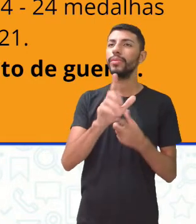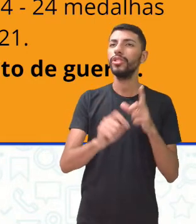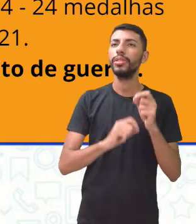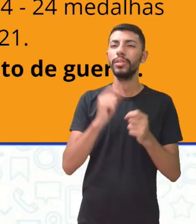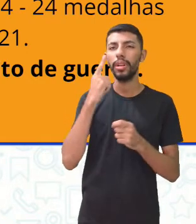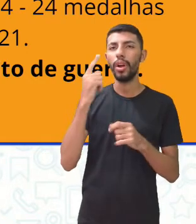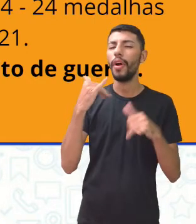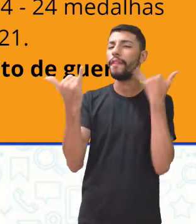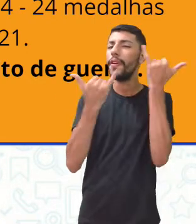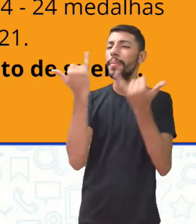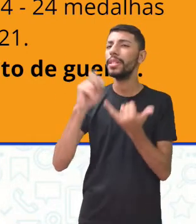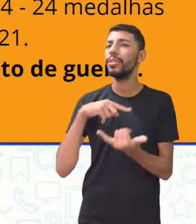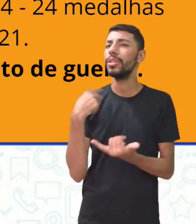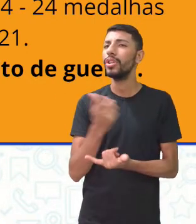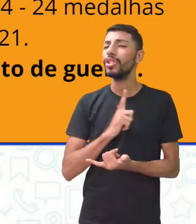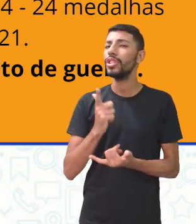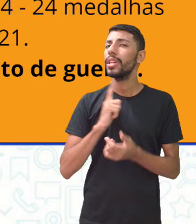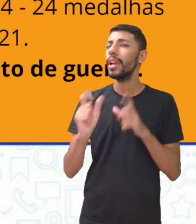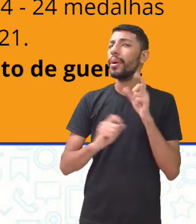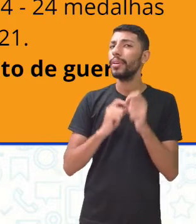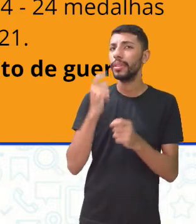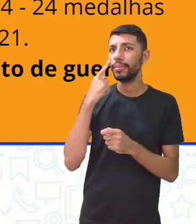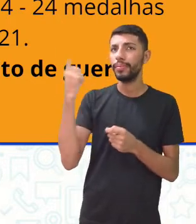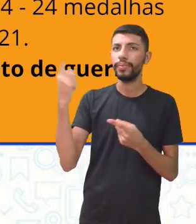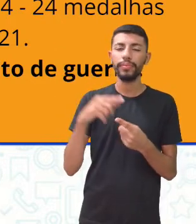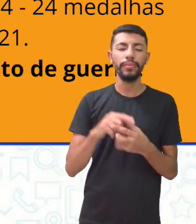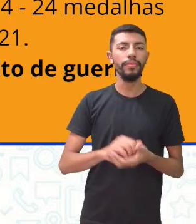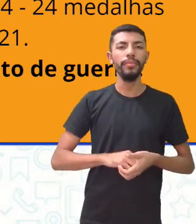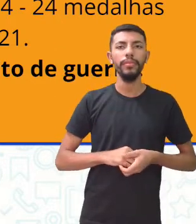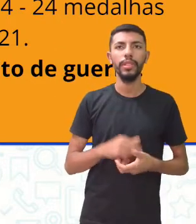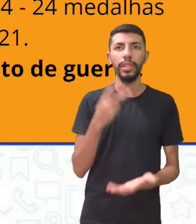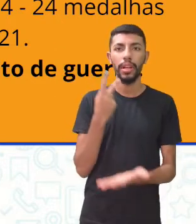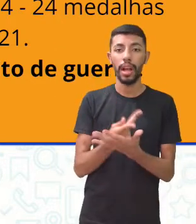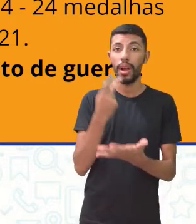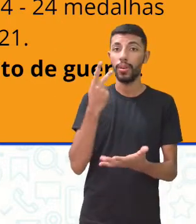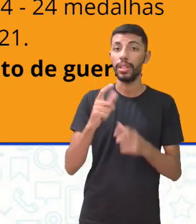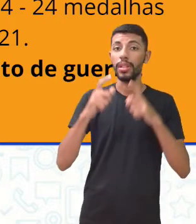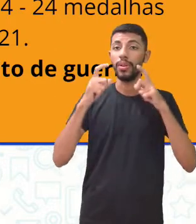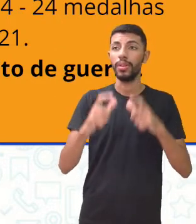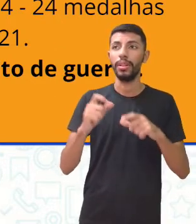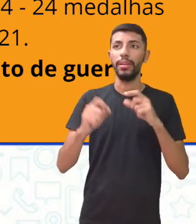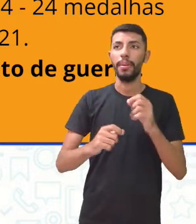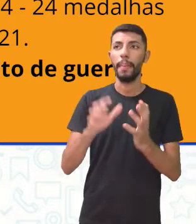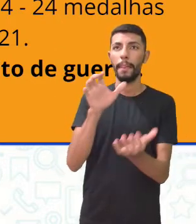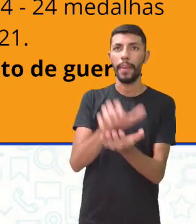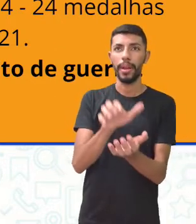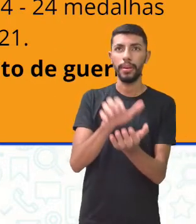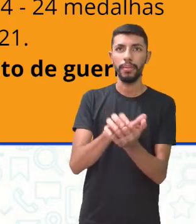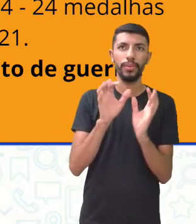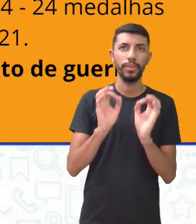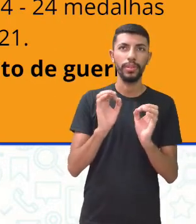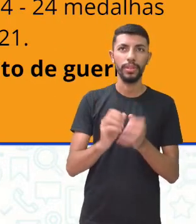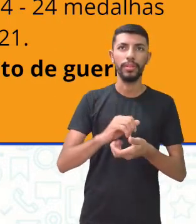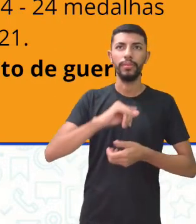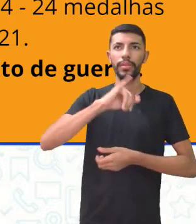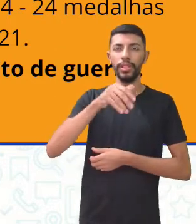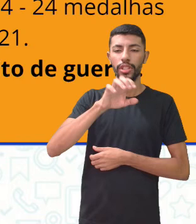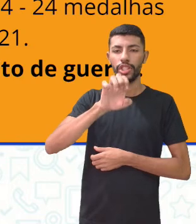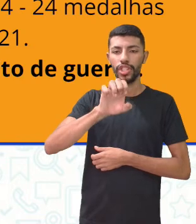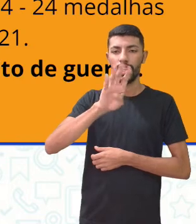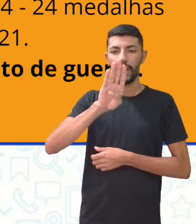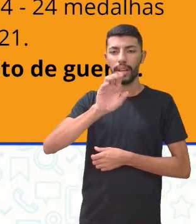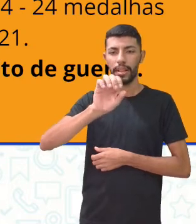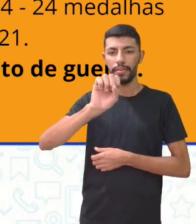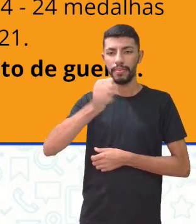tem nesse cartaz, né? A gente tem que ele acontece em Pernambuco, PR, no JEBs, Jogos Escolares